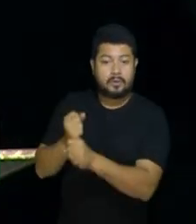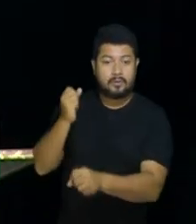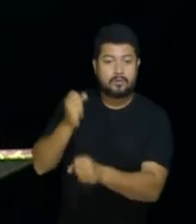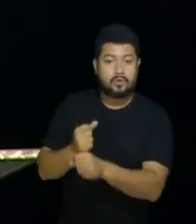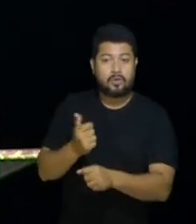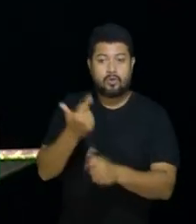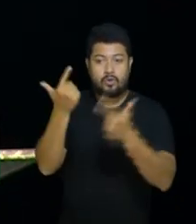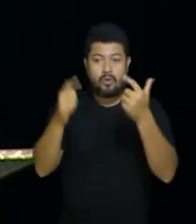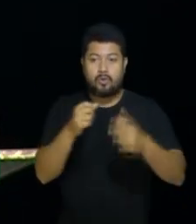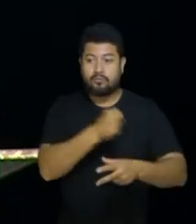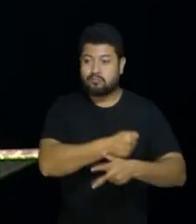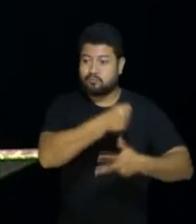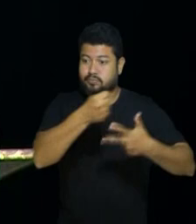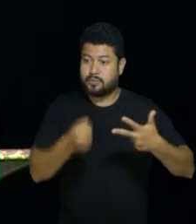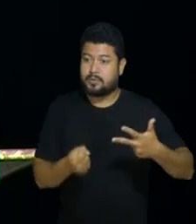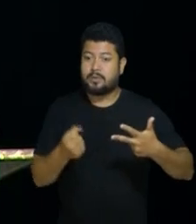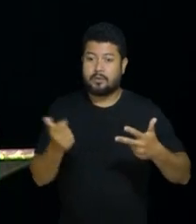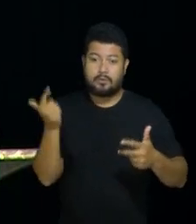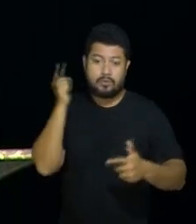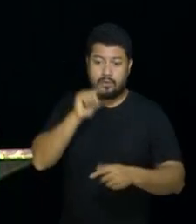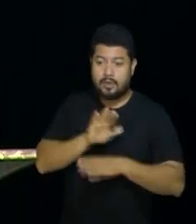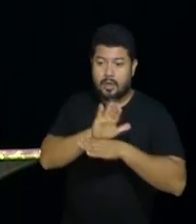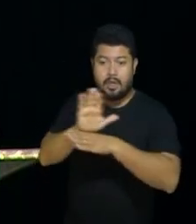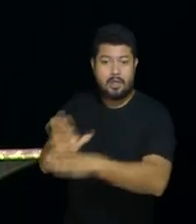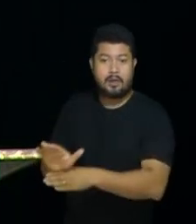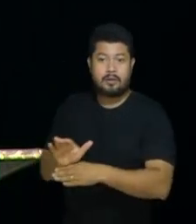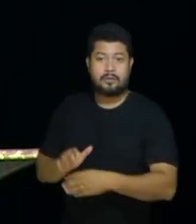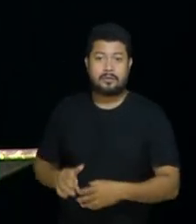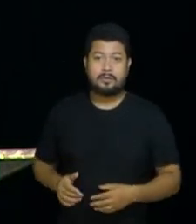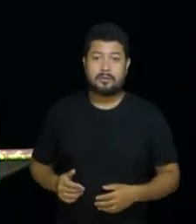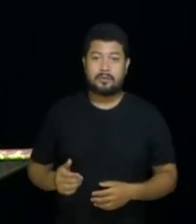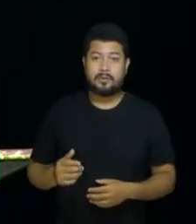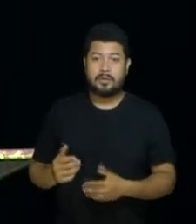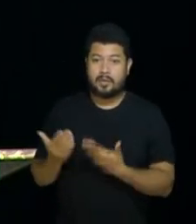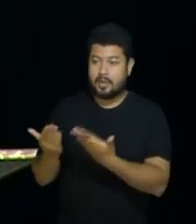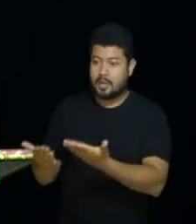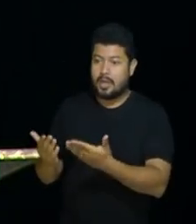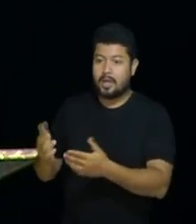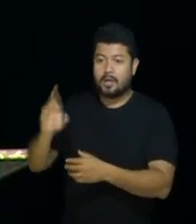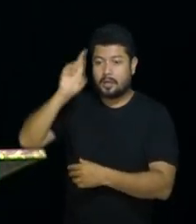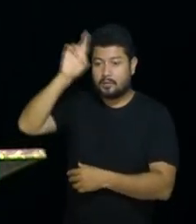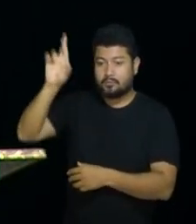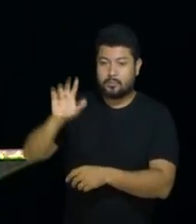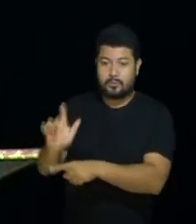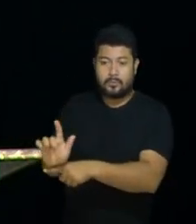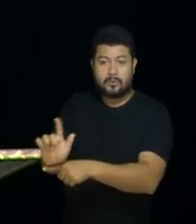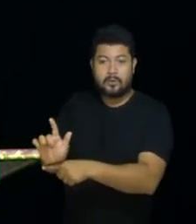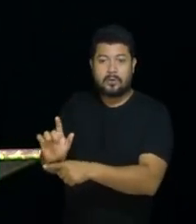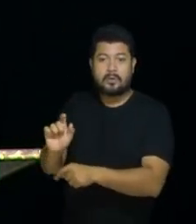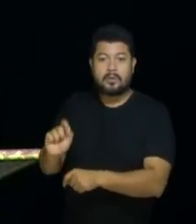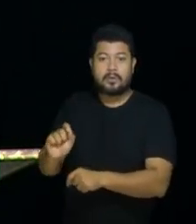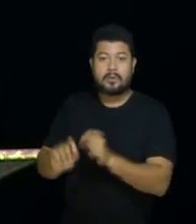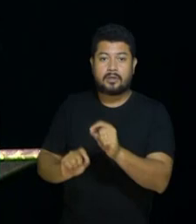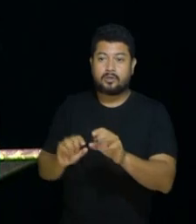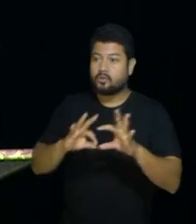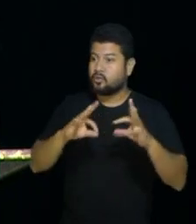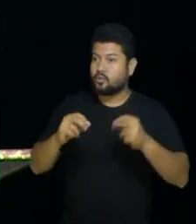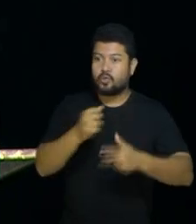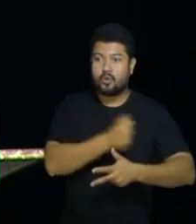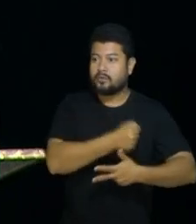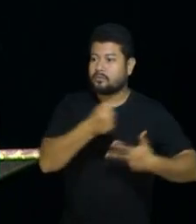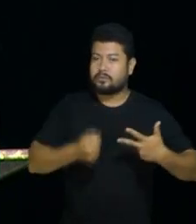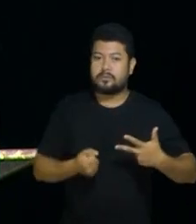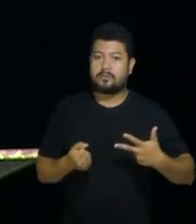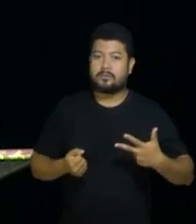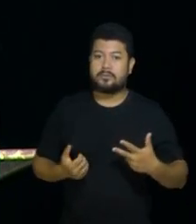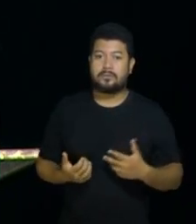a ideia do deputado Júlio é que esse valor seja gerido por todos os poderes de Santa Catarina,